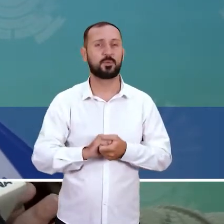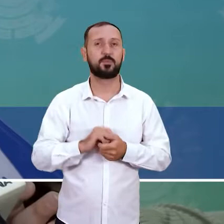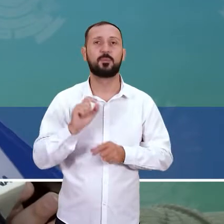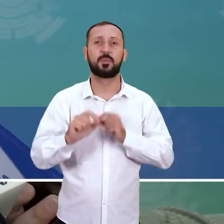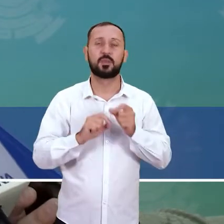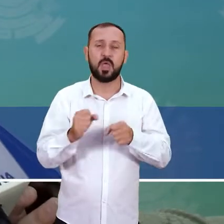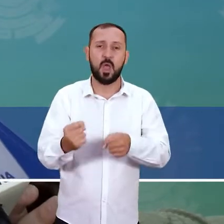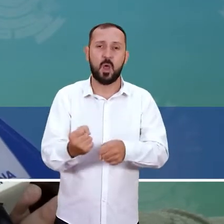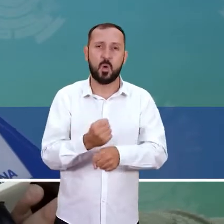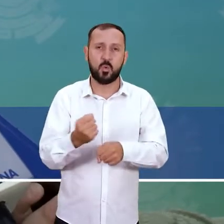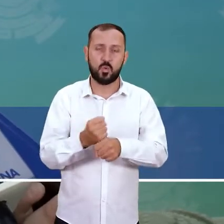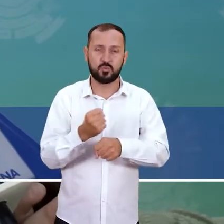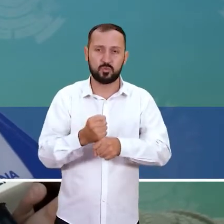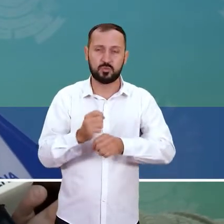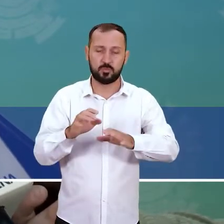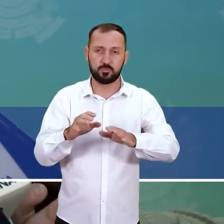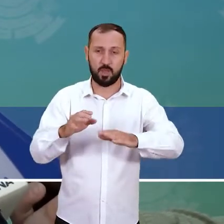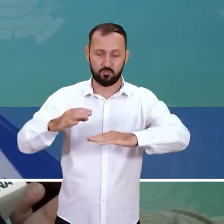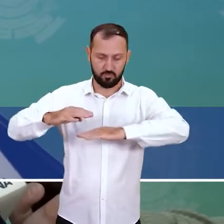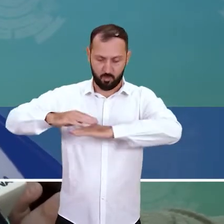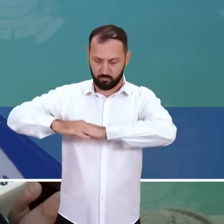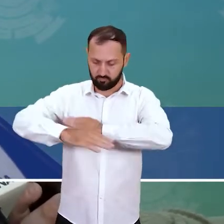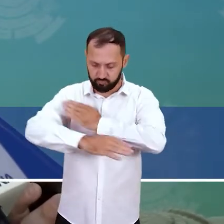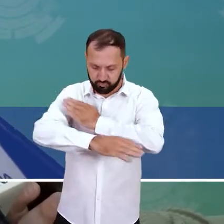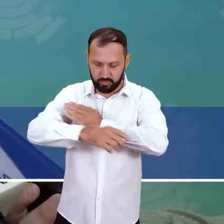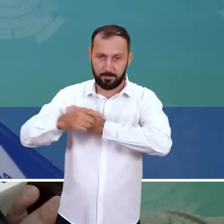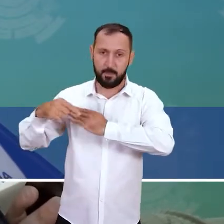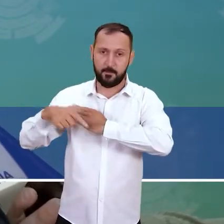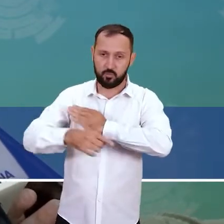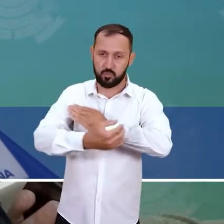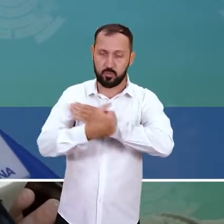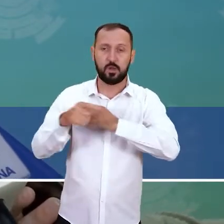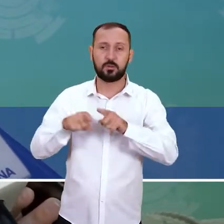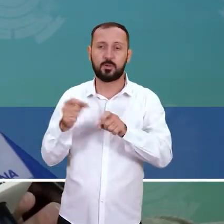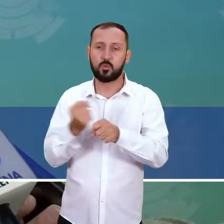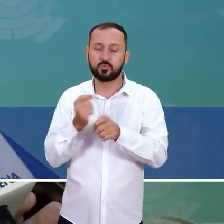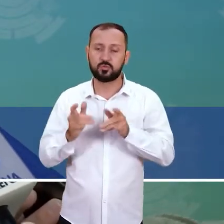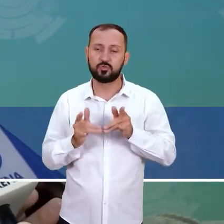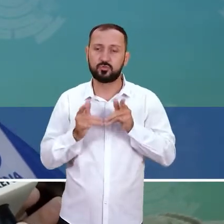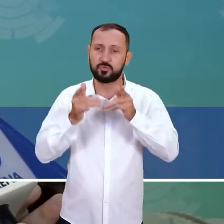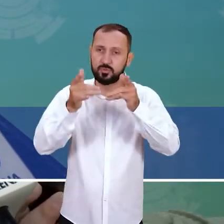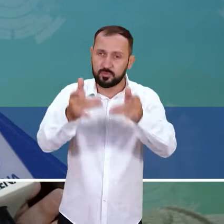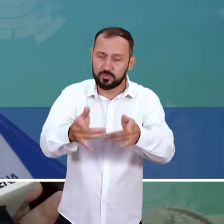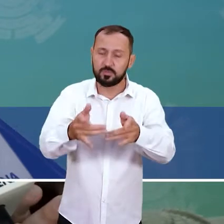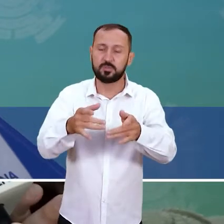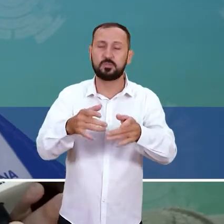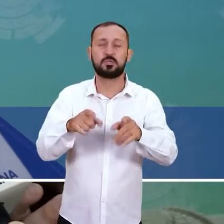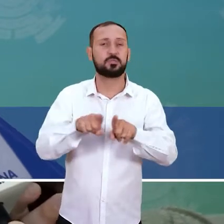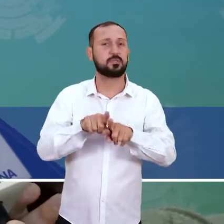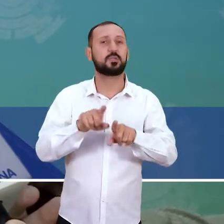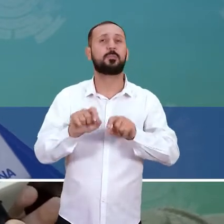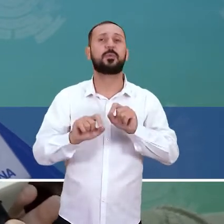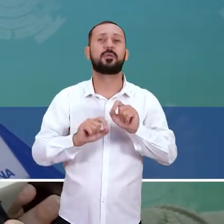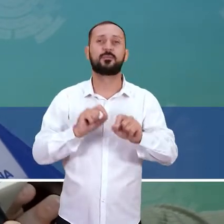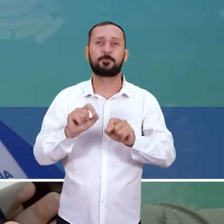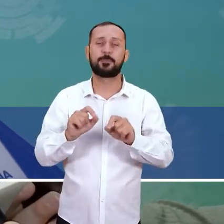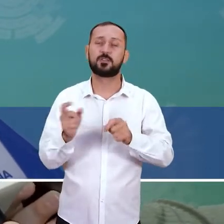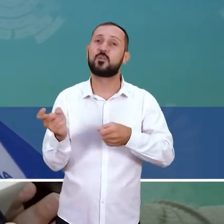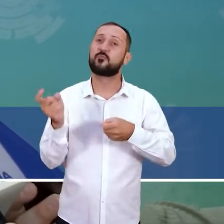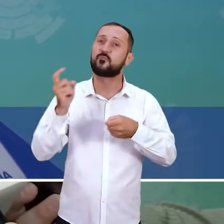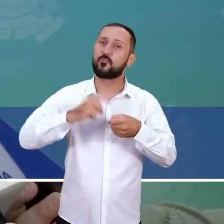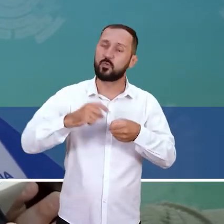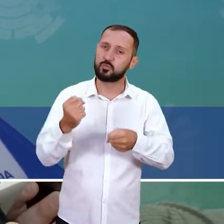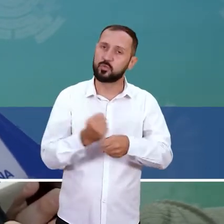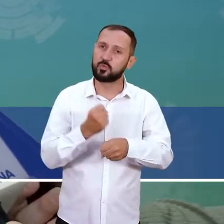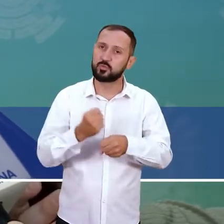solução para que as obras de duplicação dos acessos, dos viadutos, das